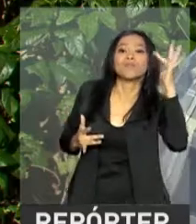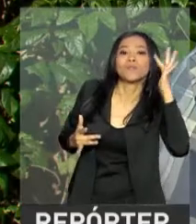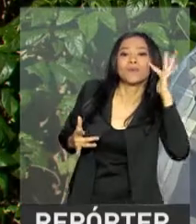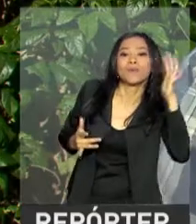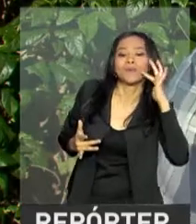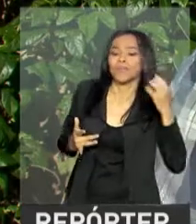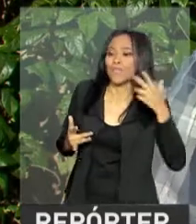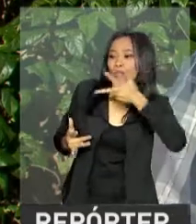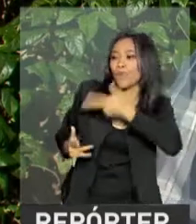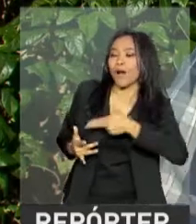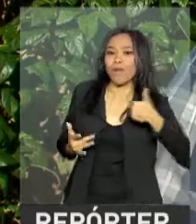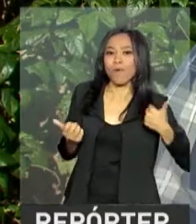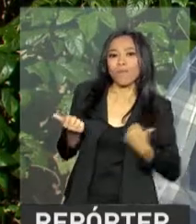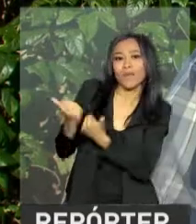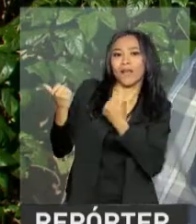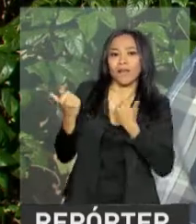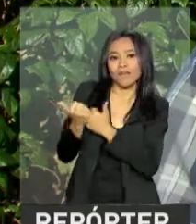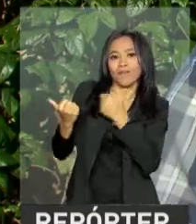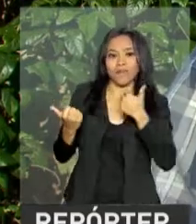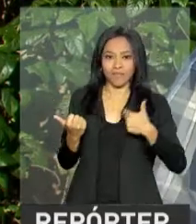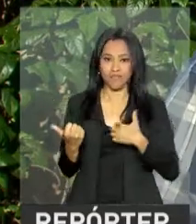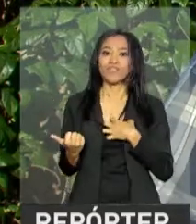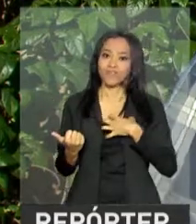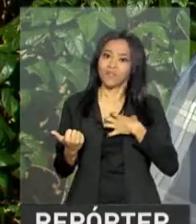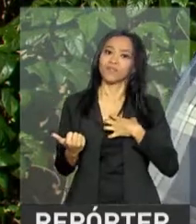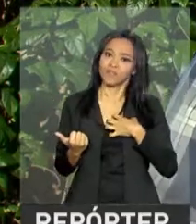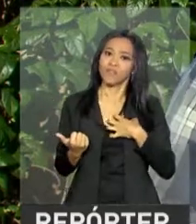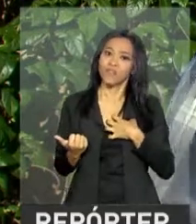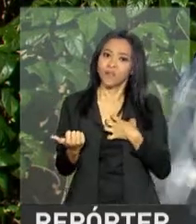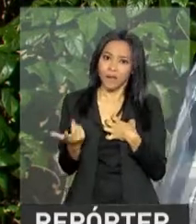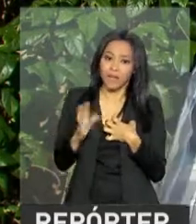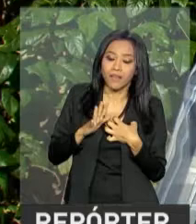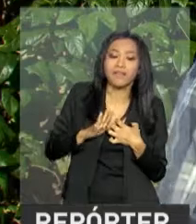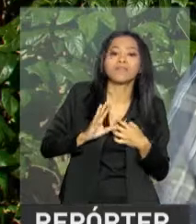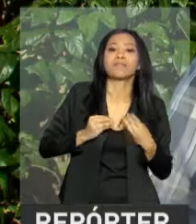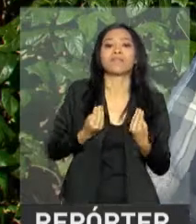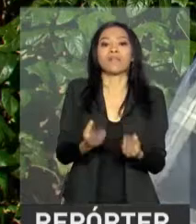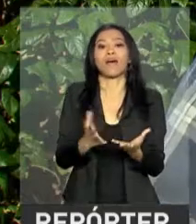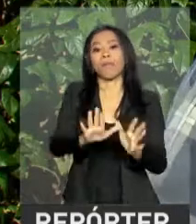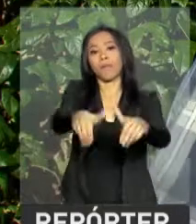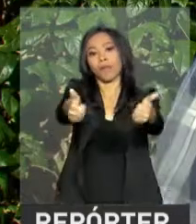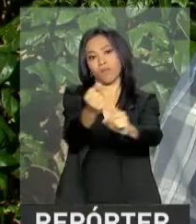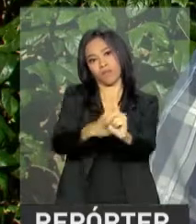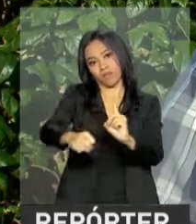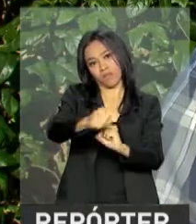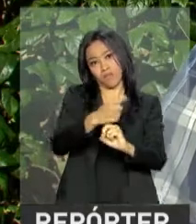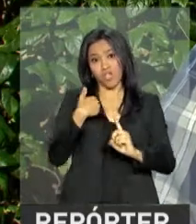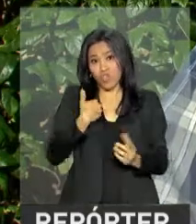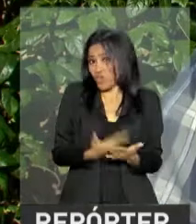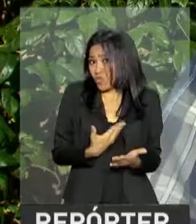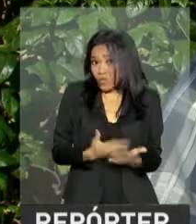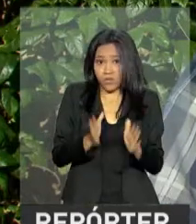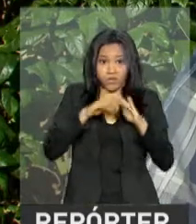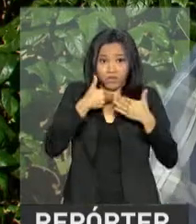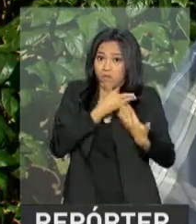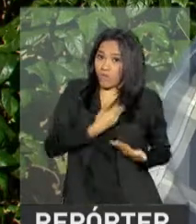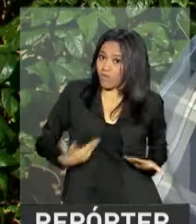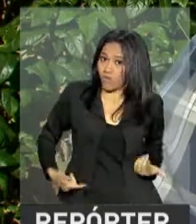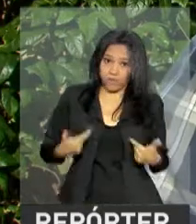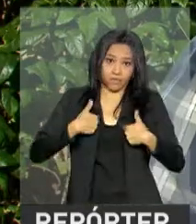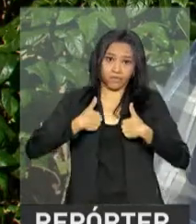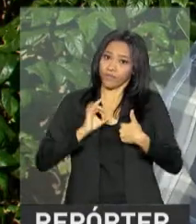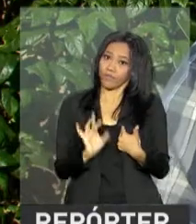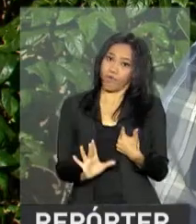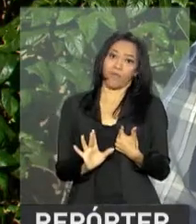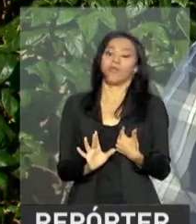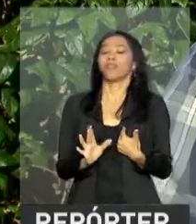contribuir da mesma forma de modo que a gente possa dar um retorno para a sociedade é também só estudam em escolas públicas né então